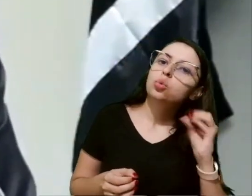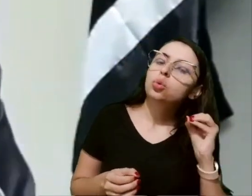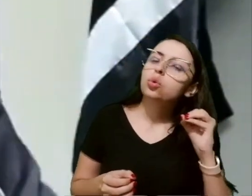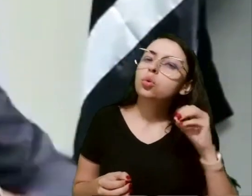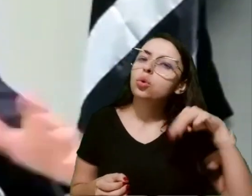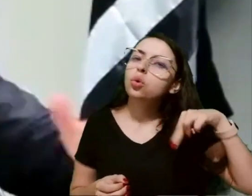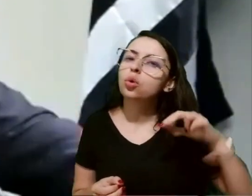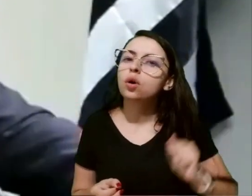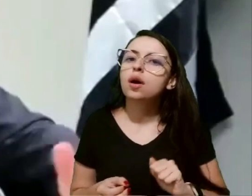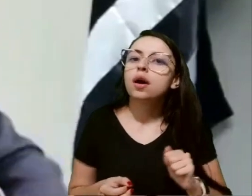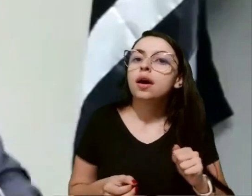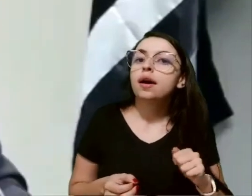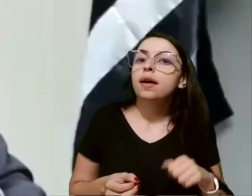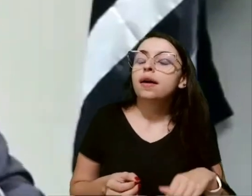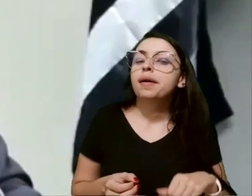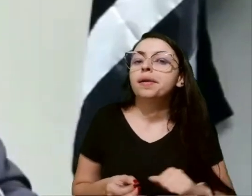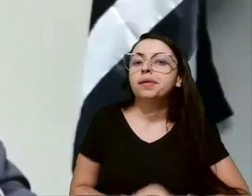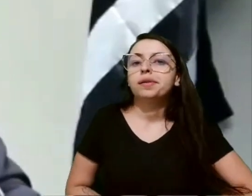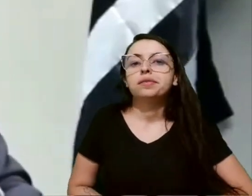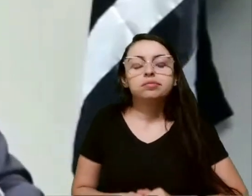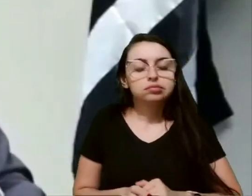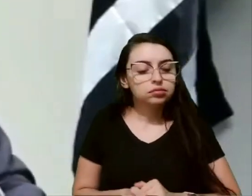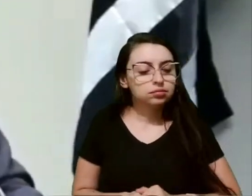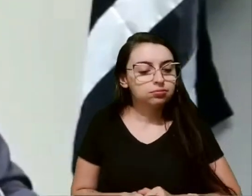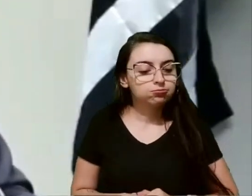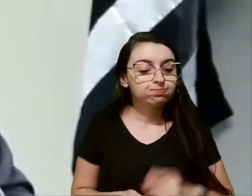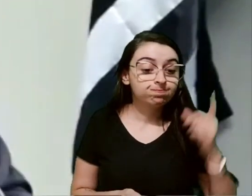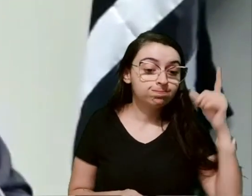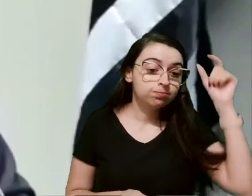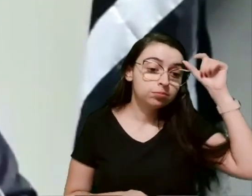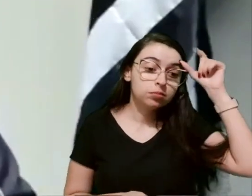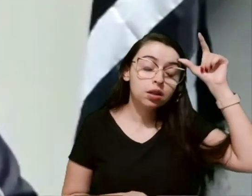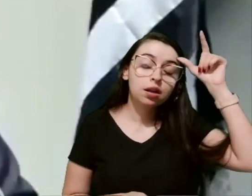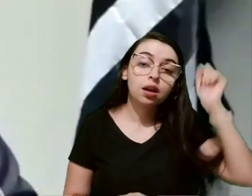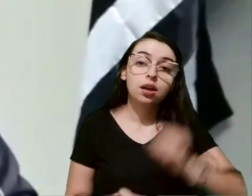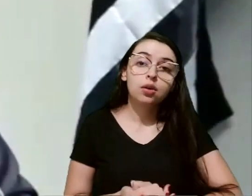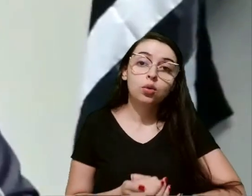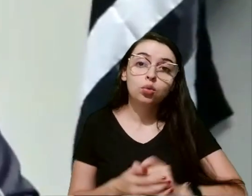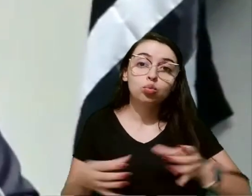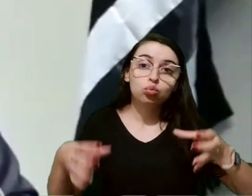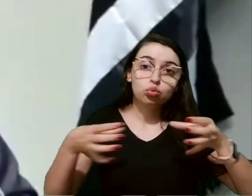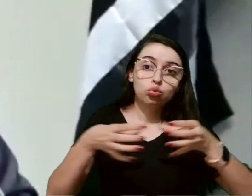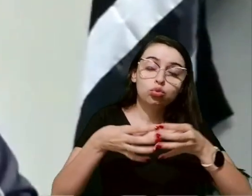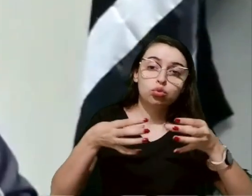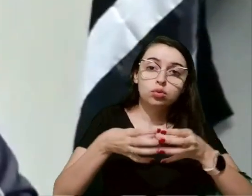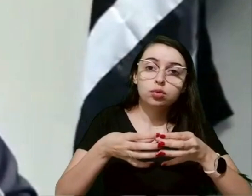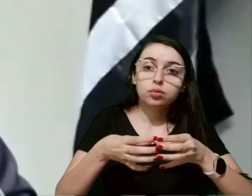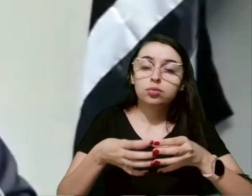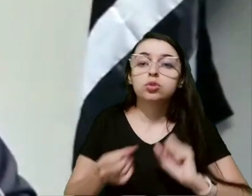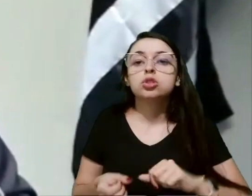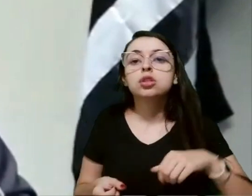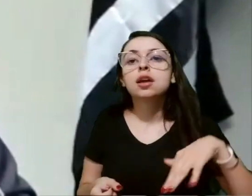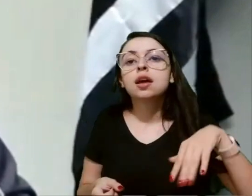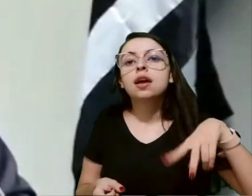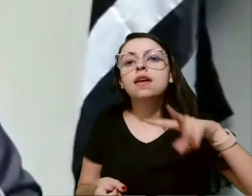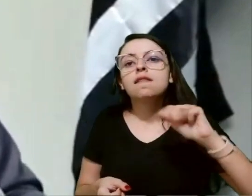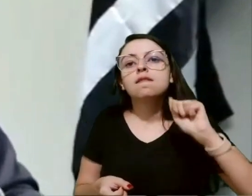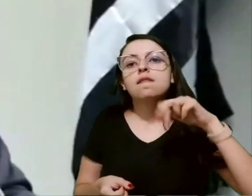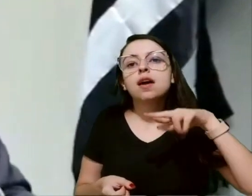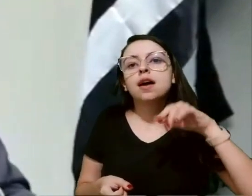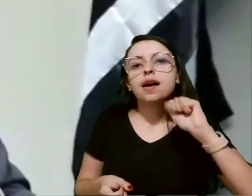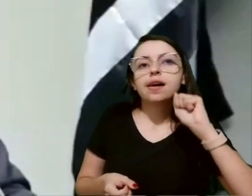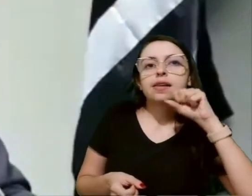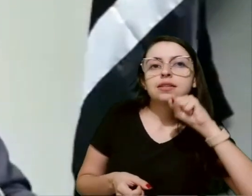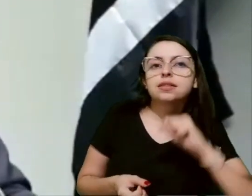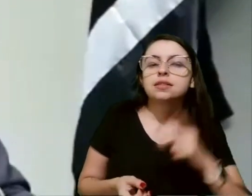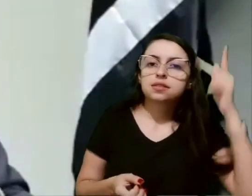que depois foram para as varas especializadas. E a ideia era criar um conjunto de varas no estado de São Paulo, na verdade